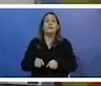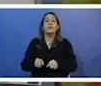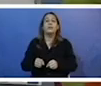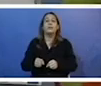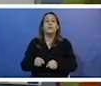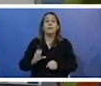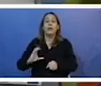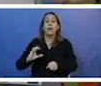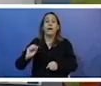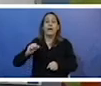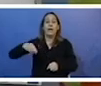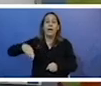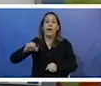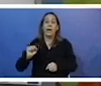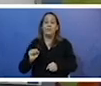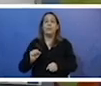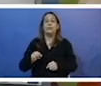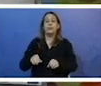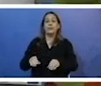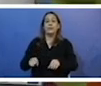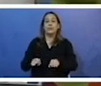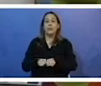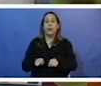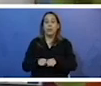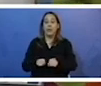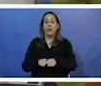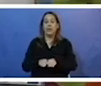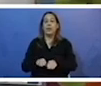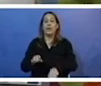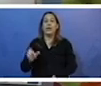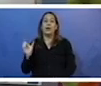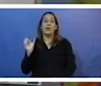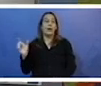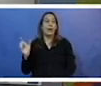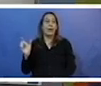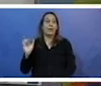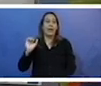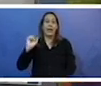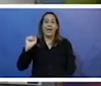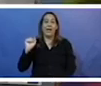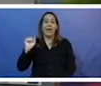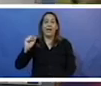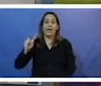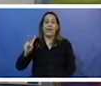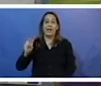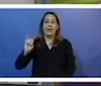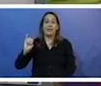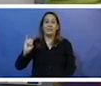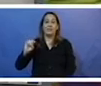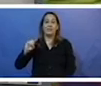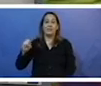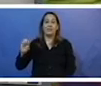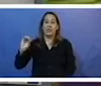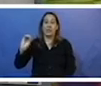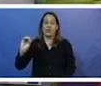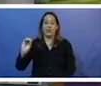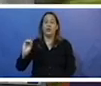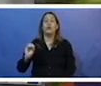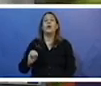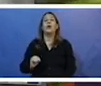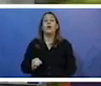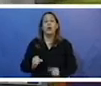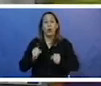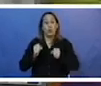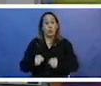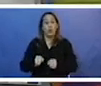depois você escreve. Avião. O que poderia? Ah, olha aqui que legal. Se eu colocar o G aqui